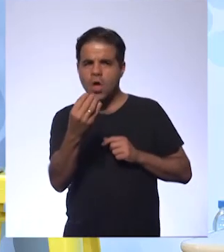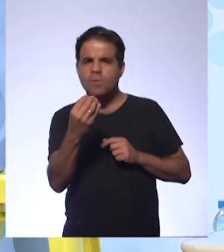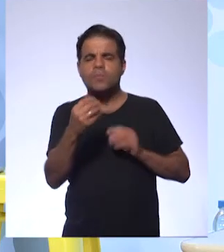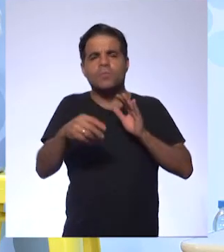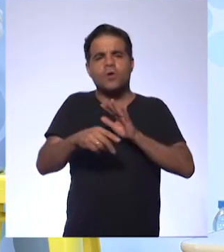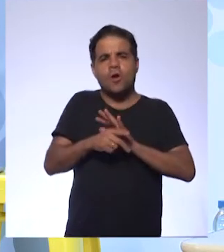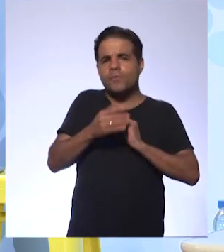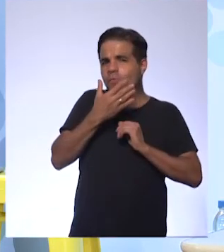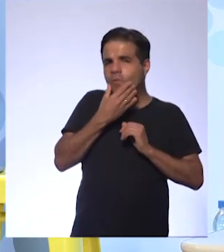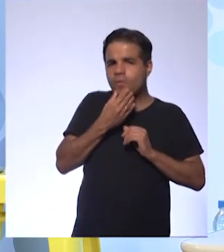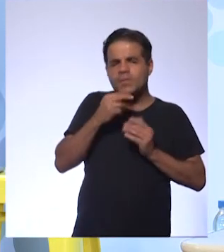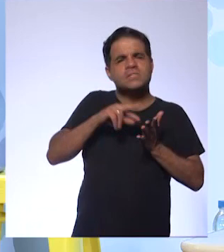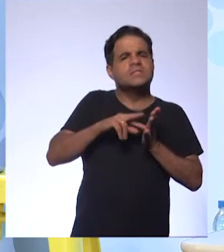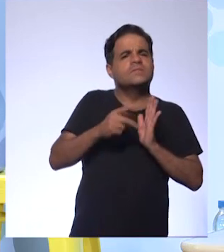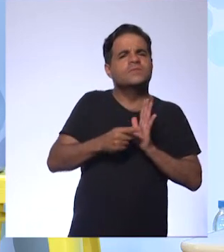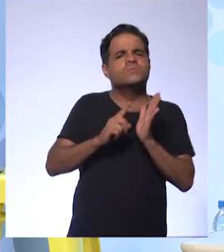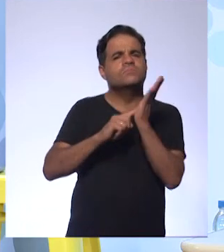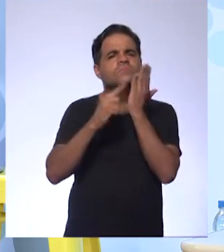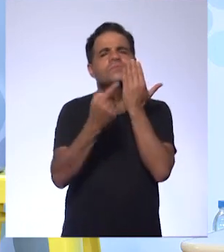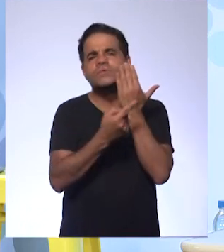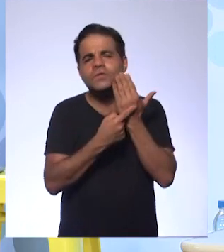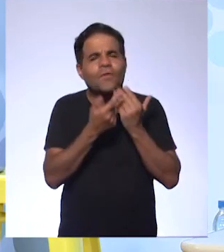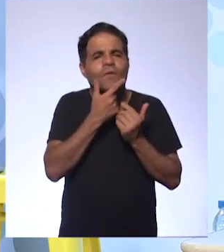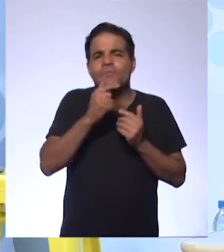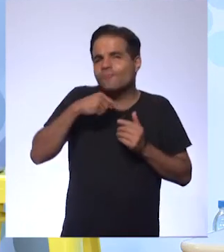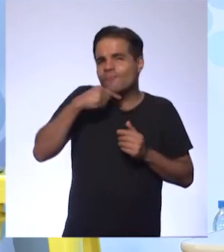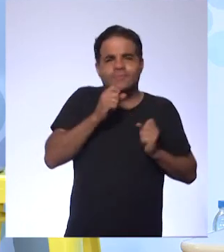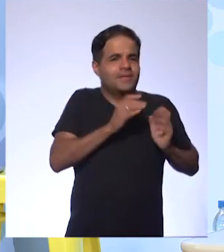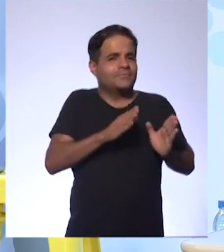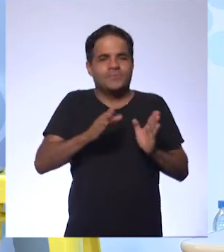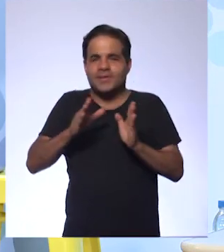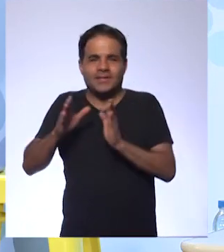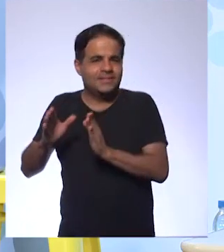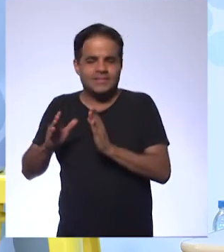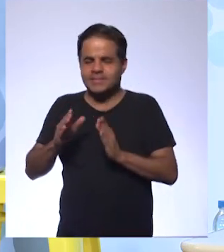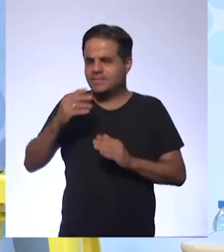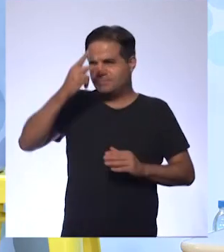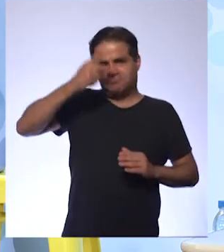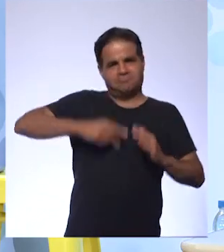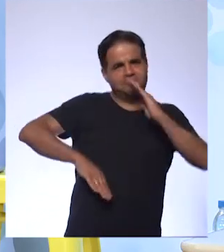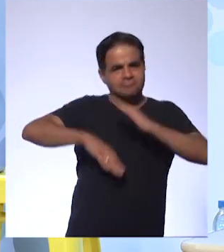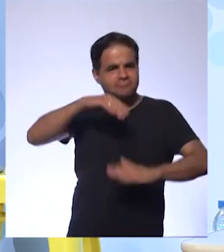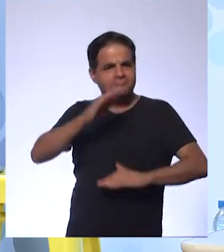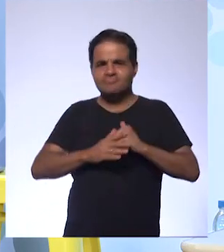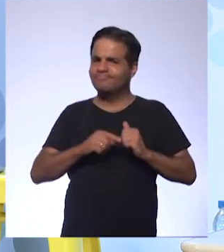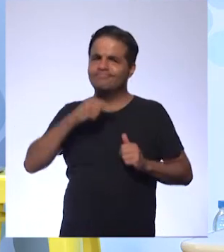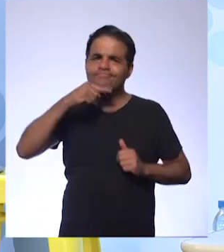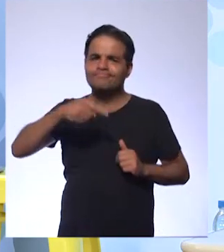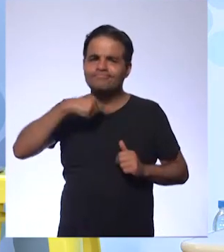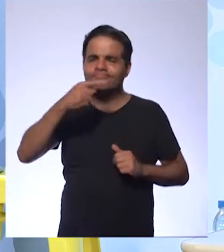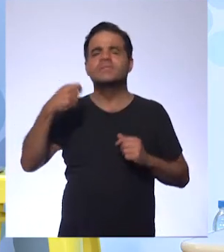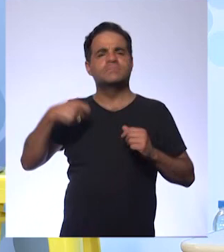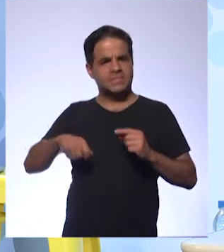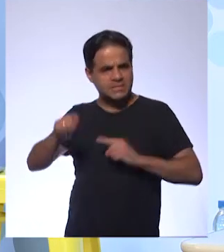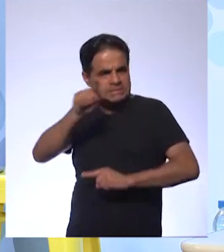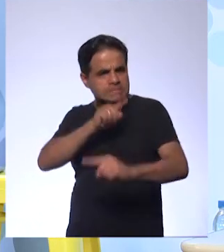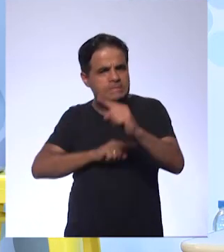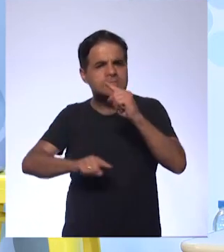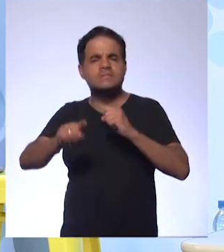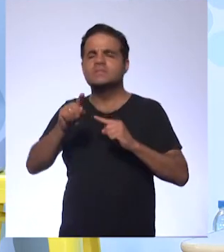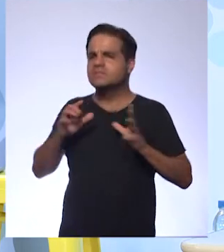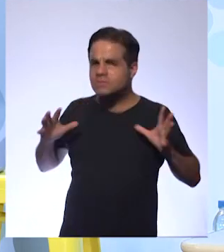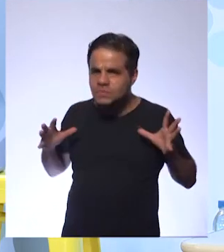se organizar, se autogovernar, ele precisa de alguém que vai reger, né, esse indivíduo que vai reger